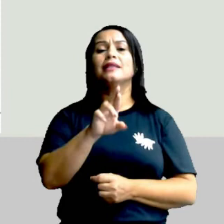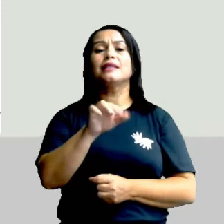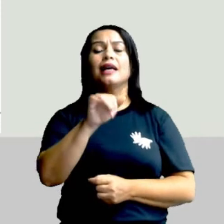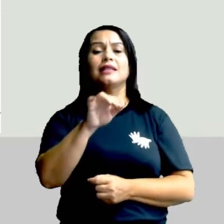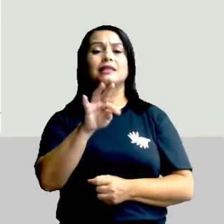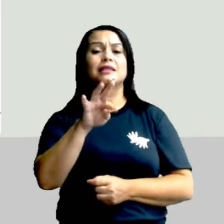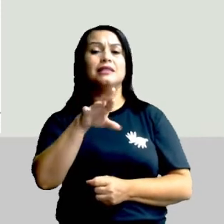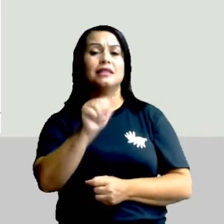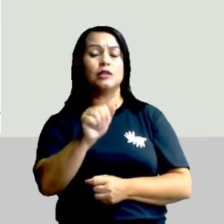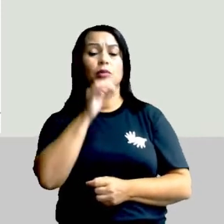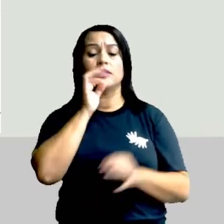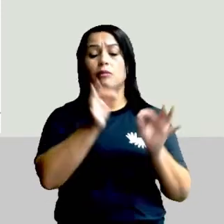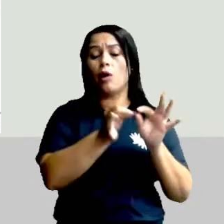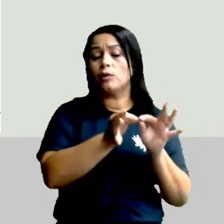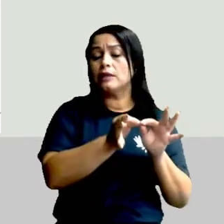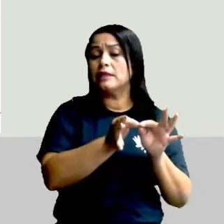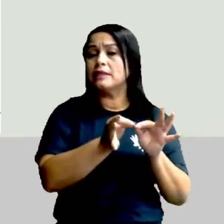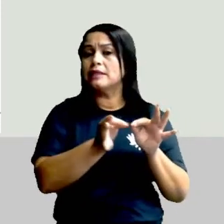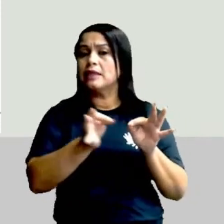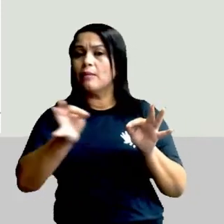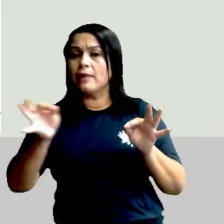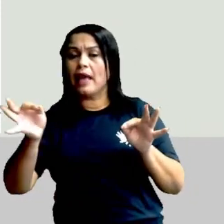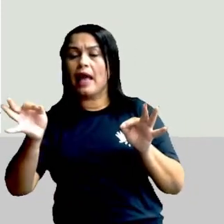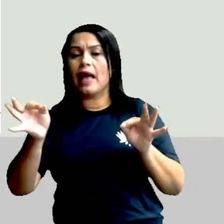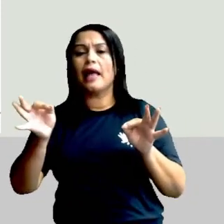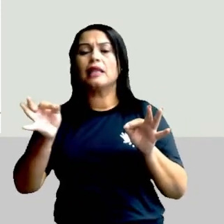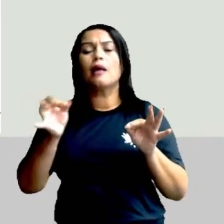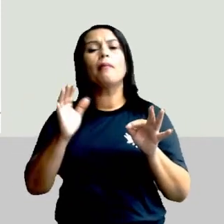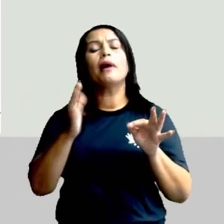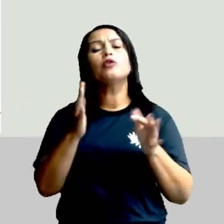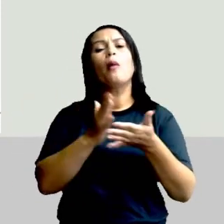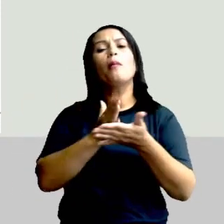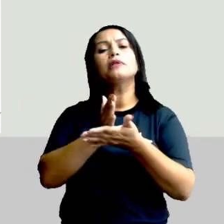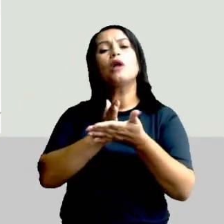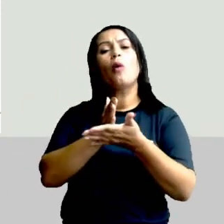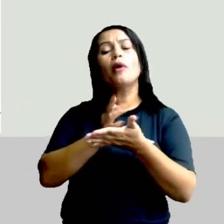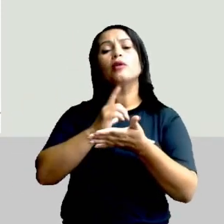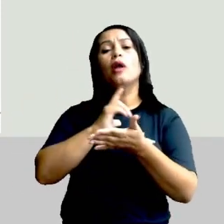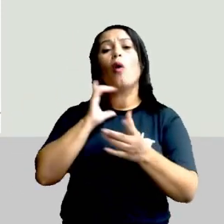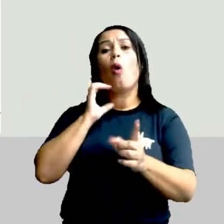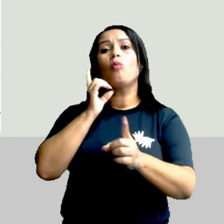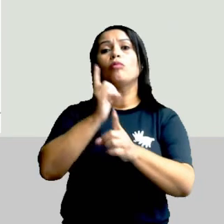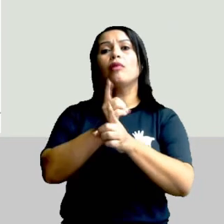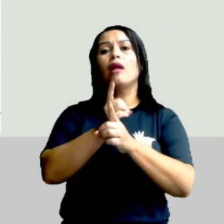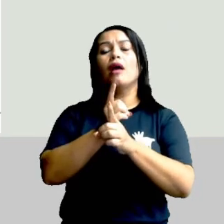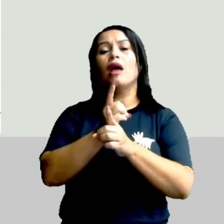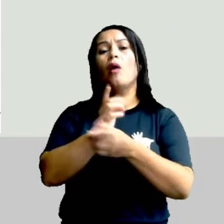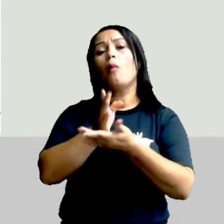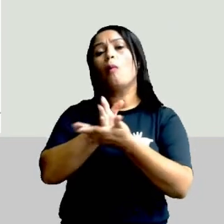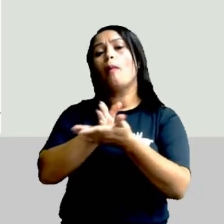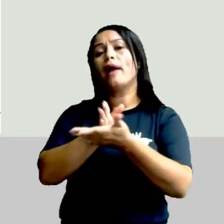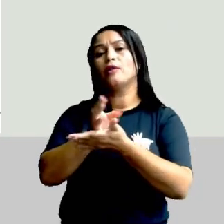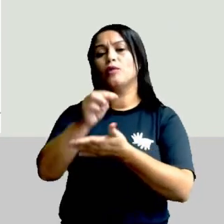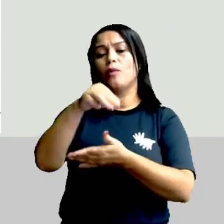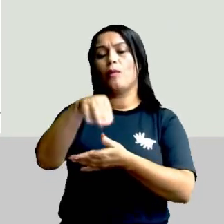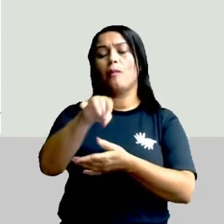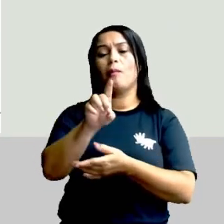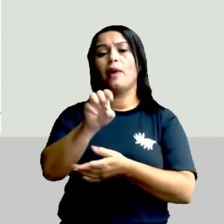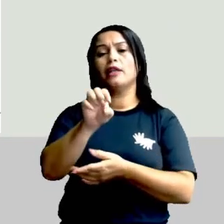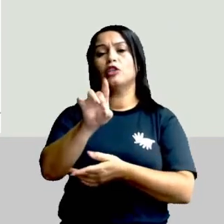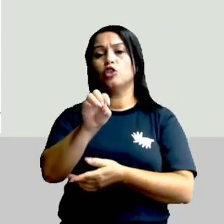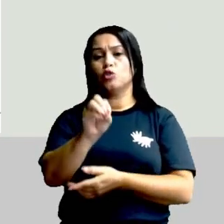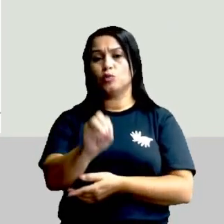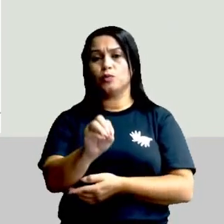Sara Minha reta né ao meio eu encontrei o ponto médio. Médico é exatamente o que o